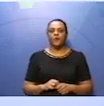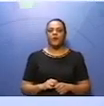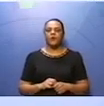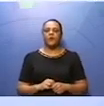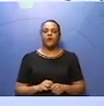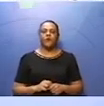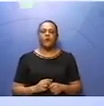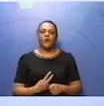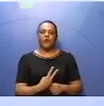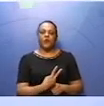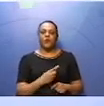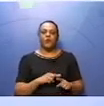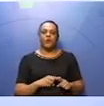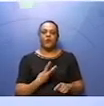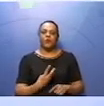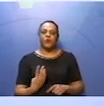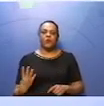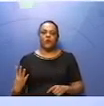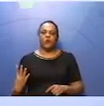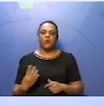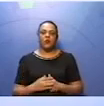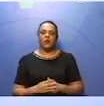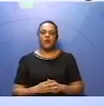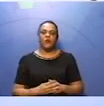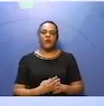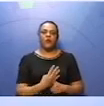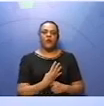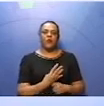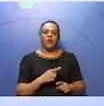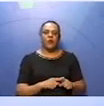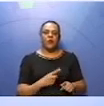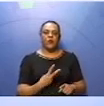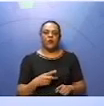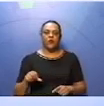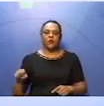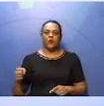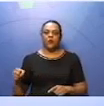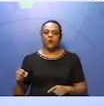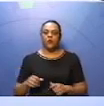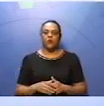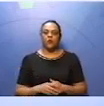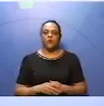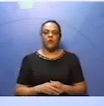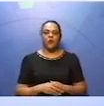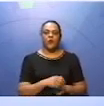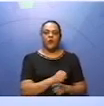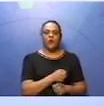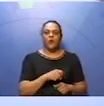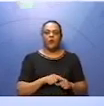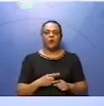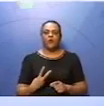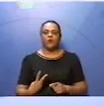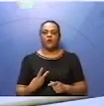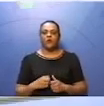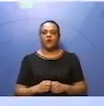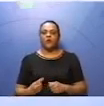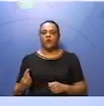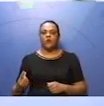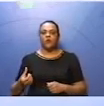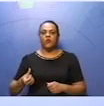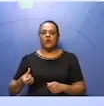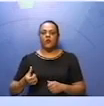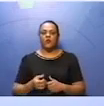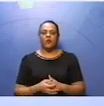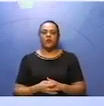Agora o 2. 2 vezes 2, 4. O 4 vezes o 2, 8. E o 8 vezes 2,